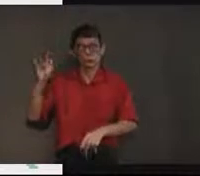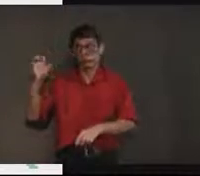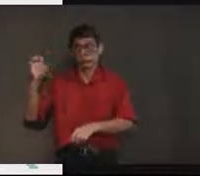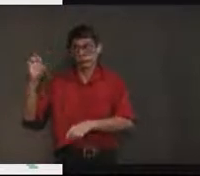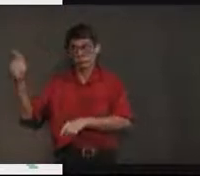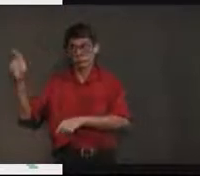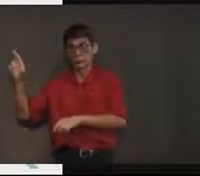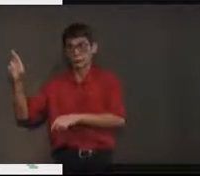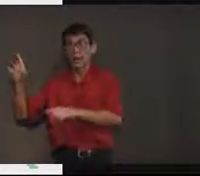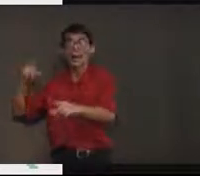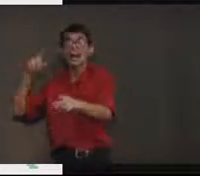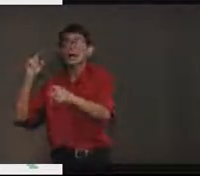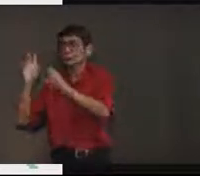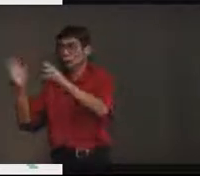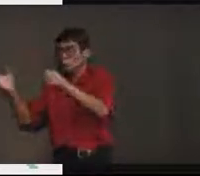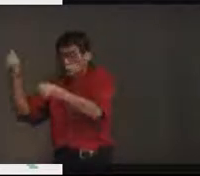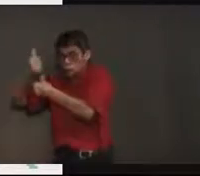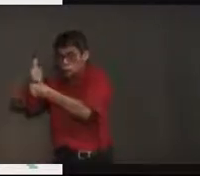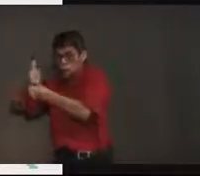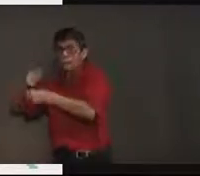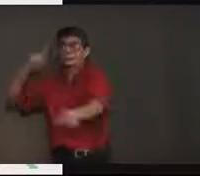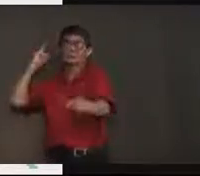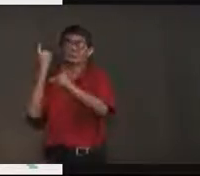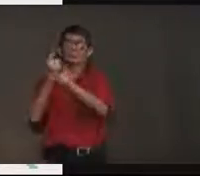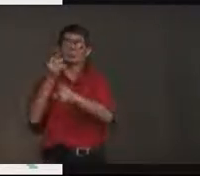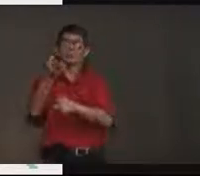sisteminha desse tipo é